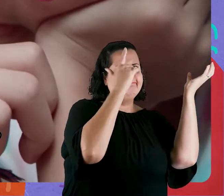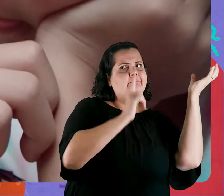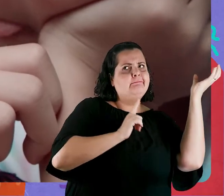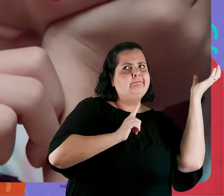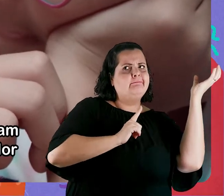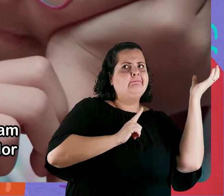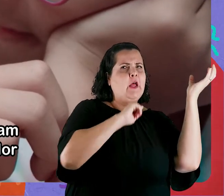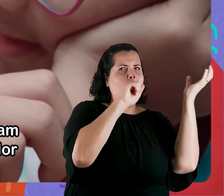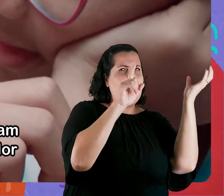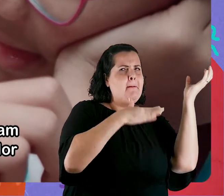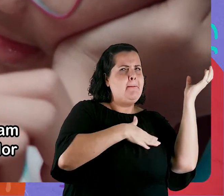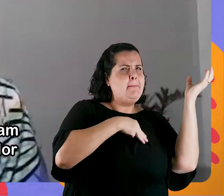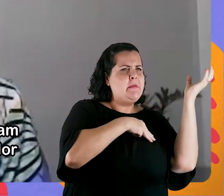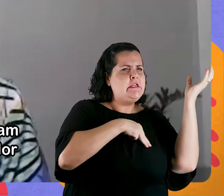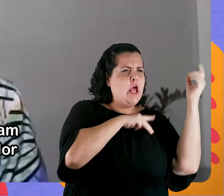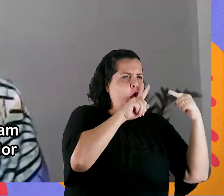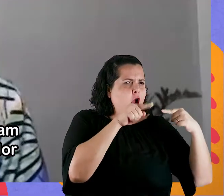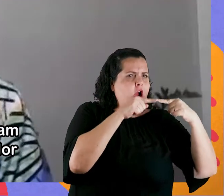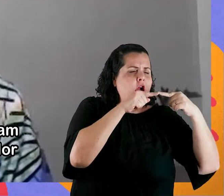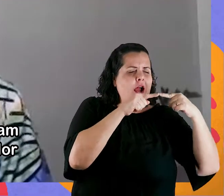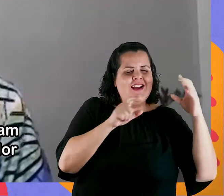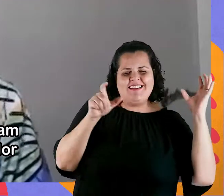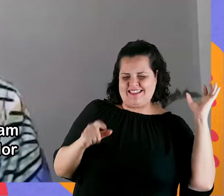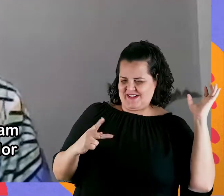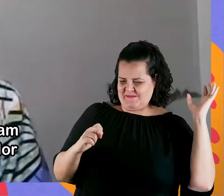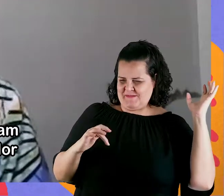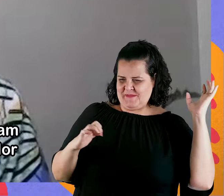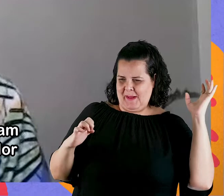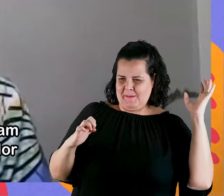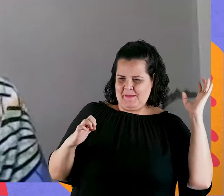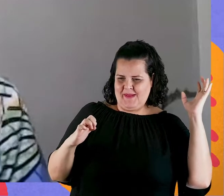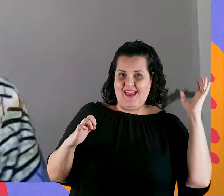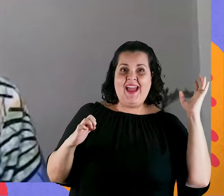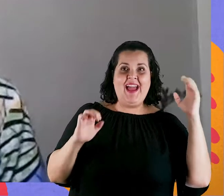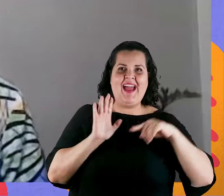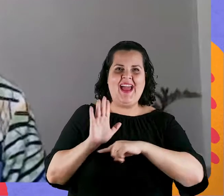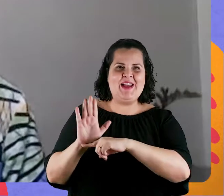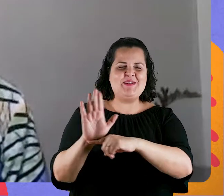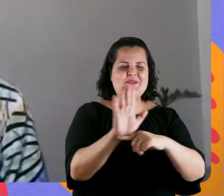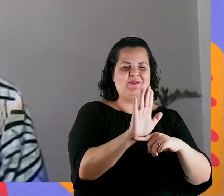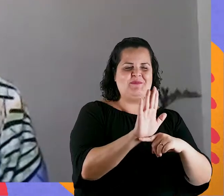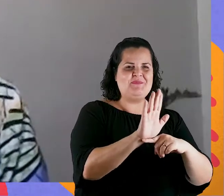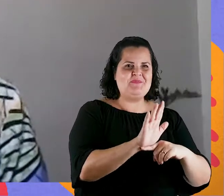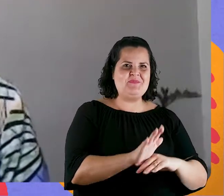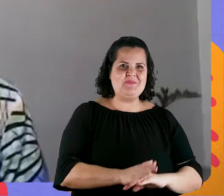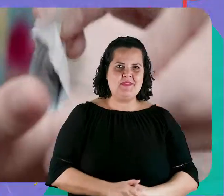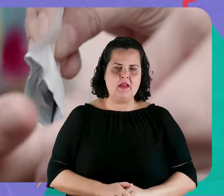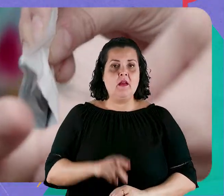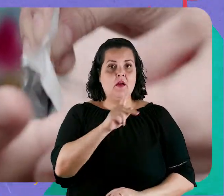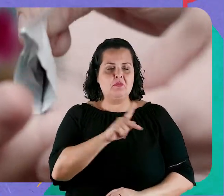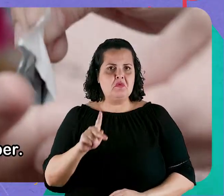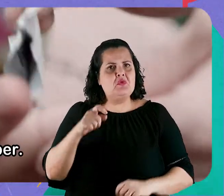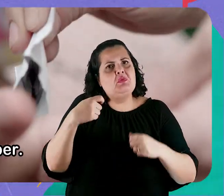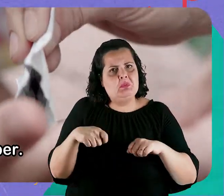completaria o professor não se colocar no papel de mediador dos saberes tradicionais e os saberes